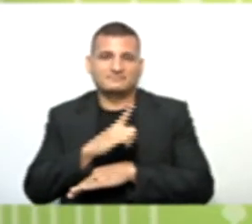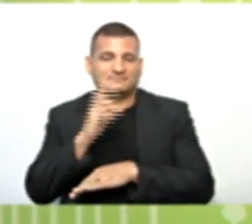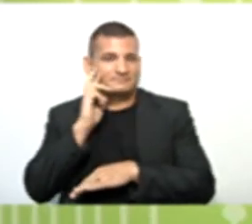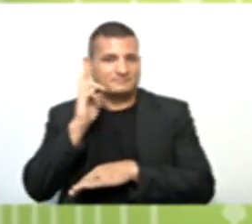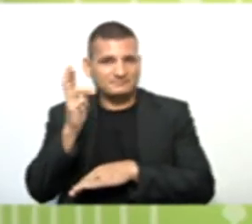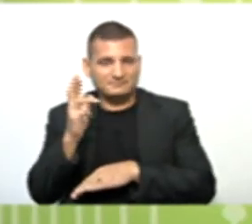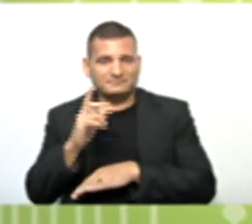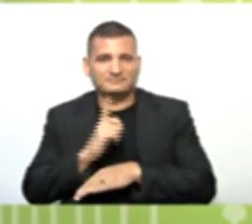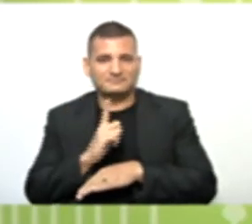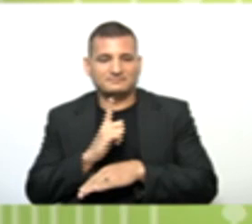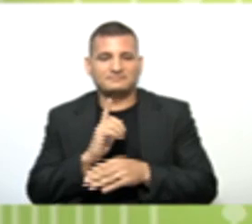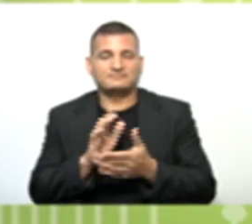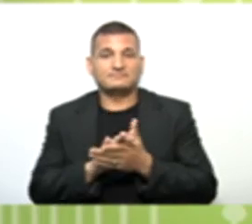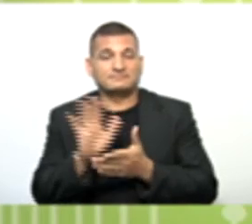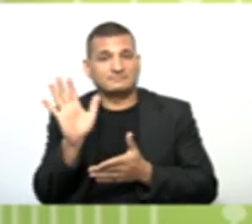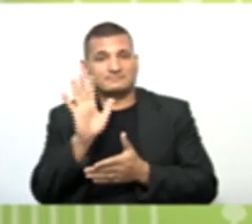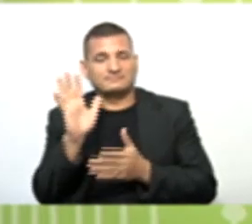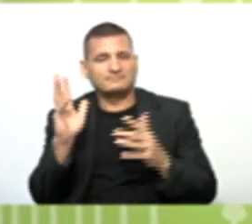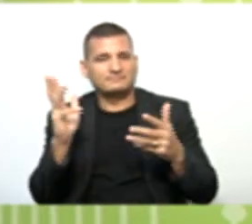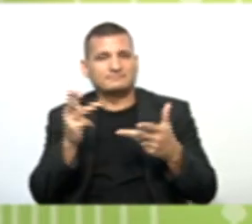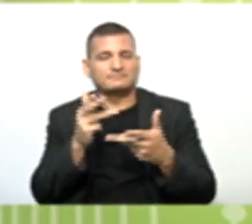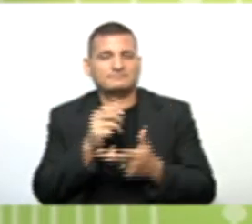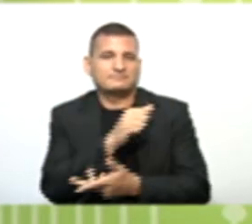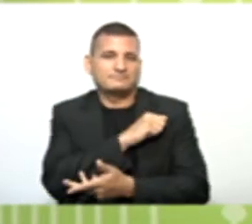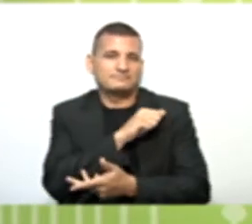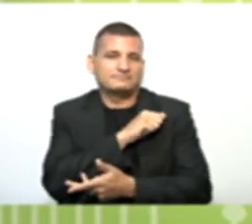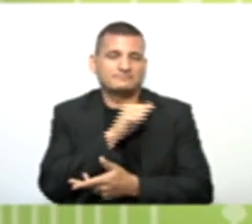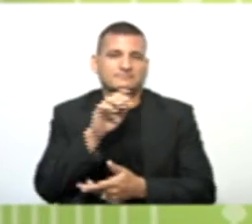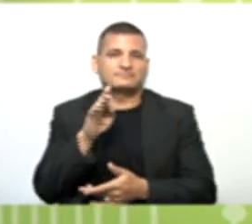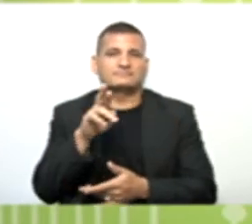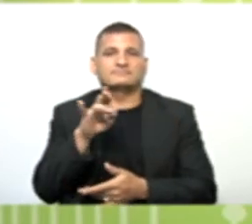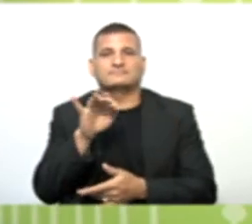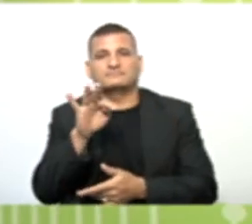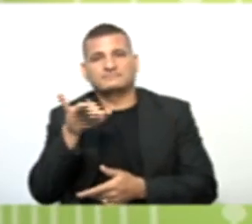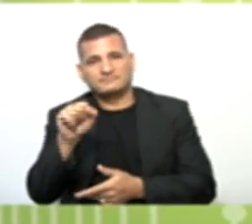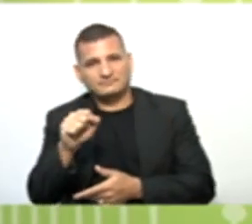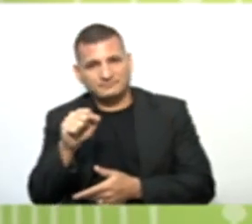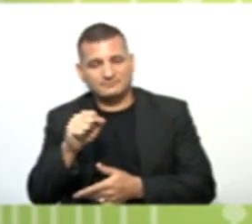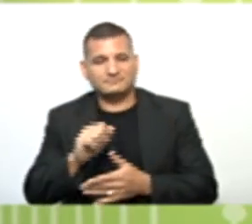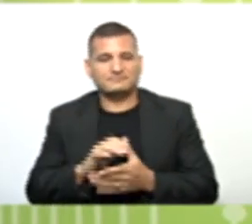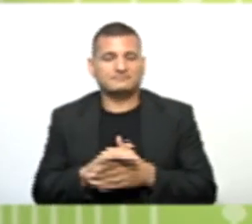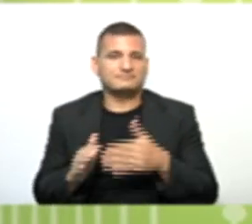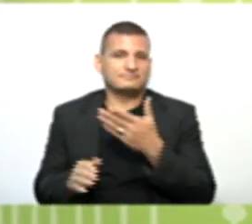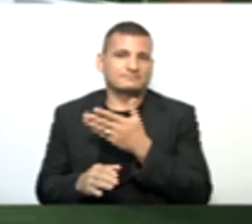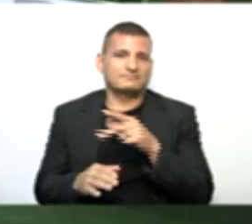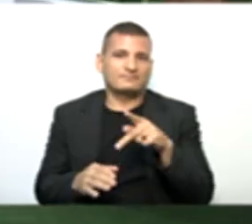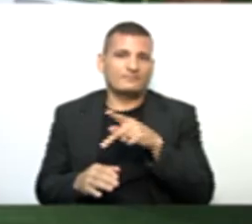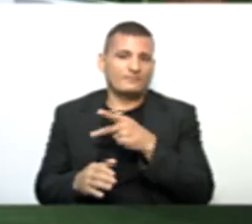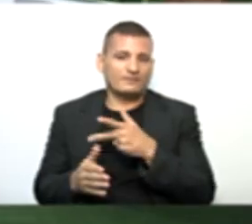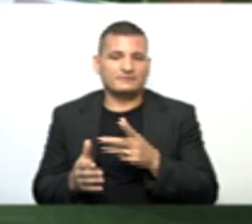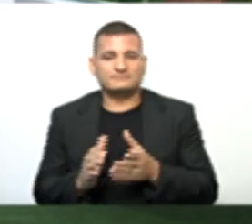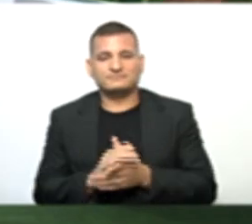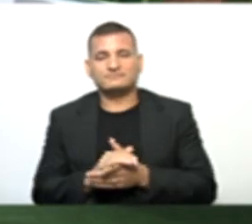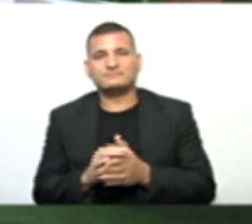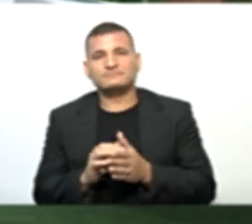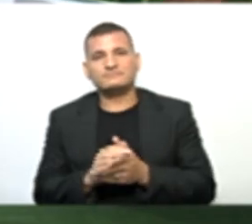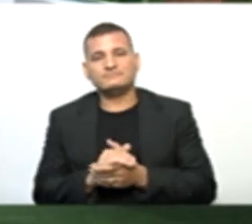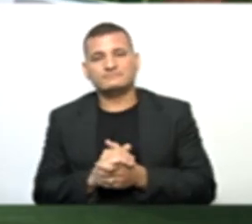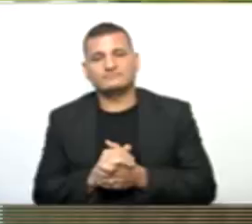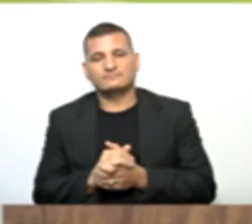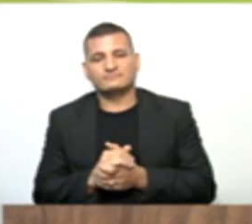todo o pessoal de Buritis e o pessoal que está acompanhando a nossa aula de hoje. Professor Eduardo, alguma